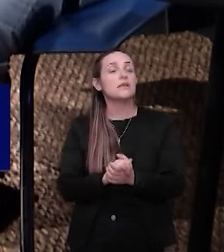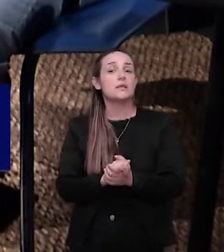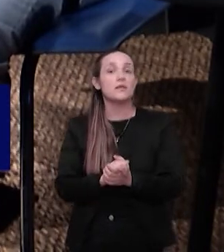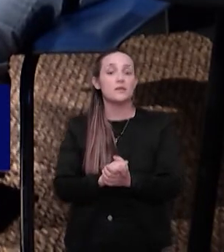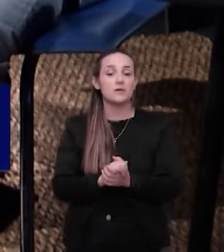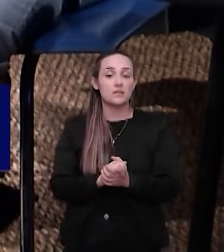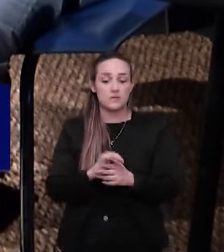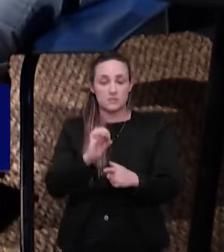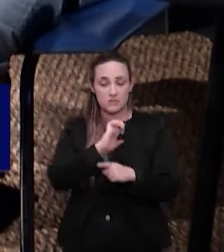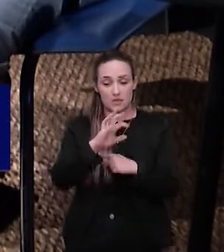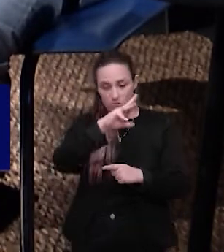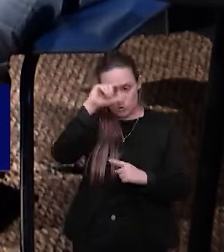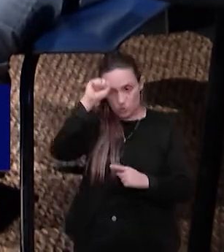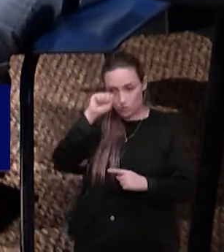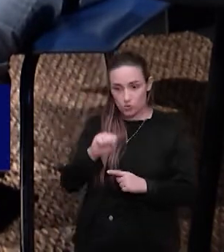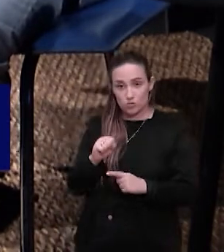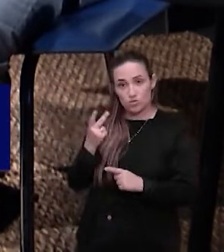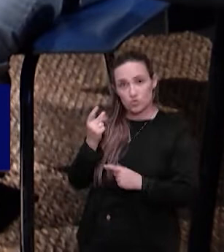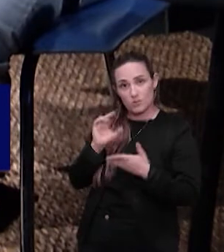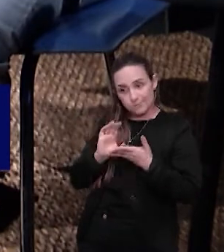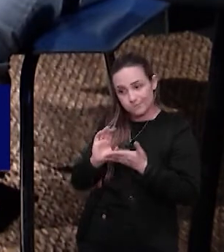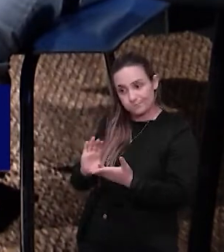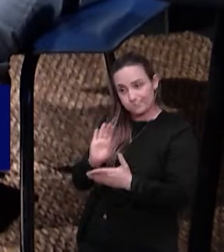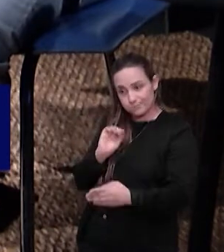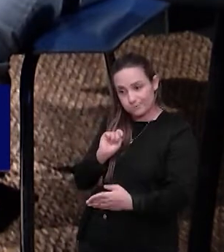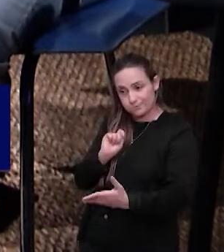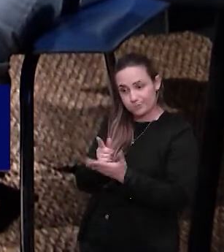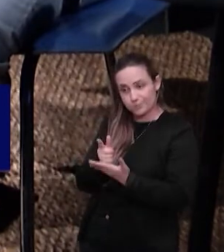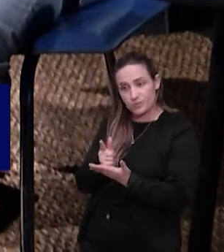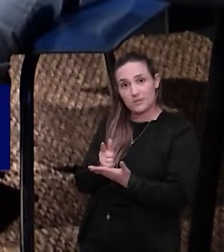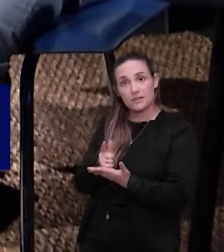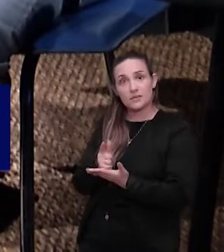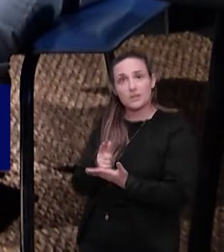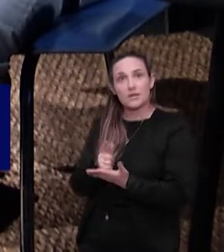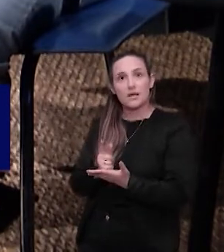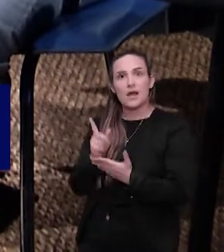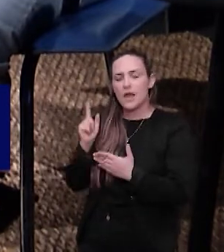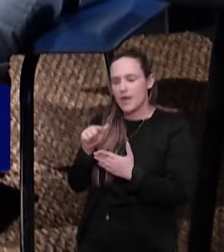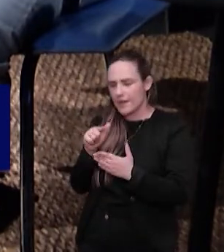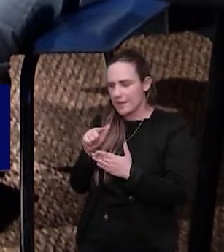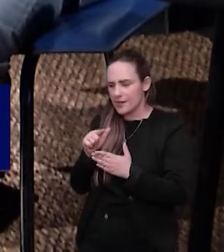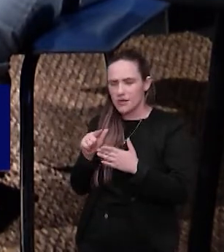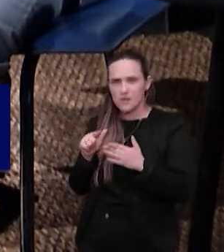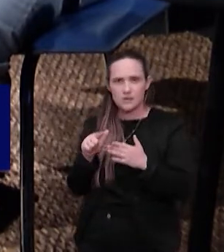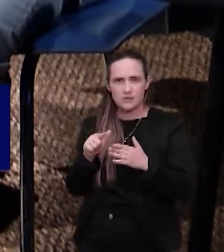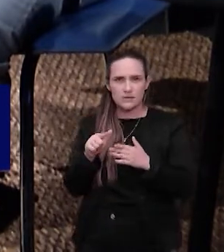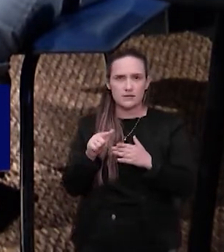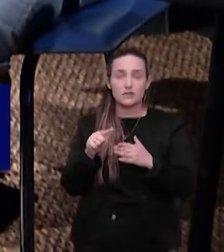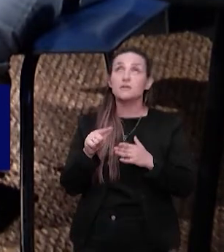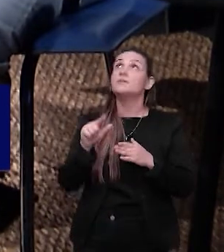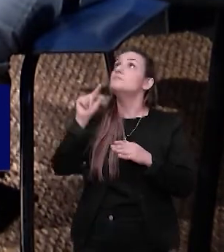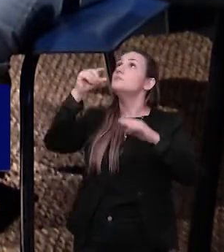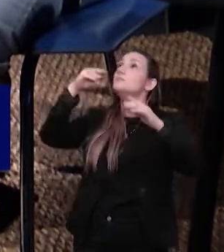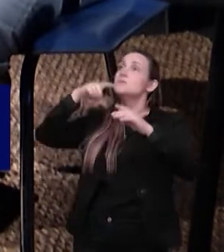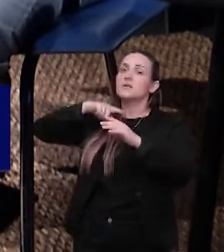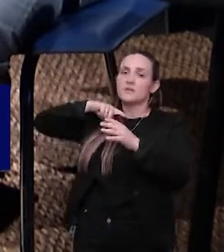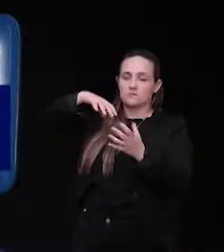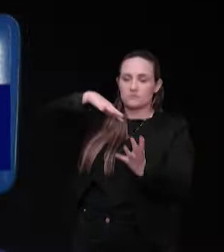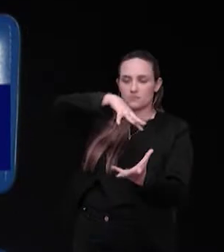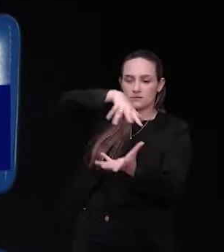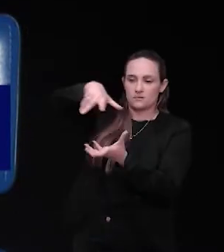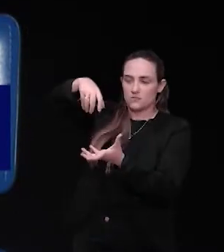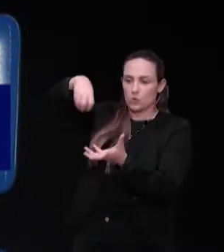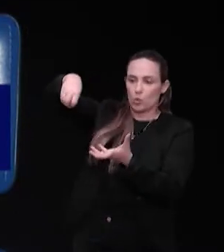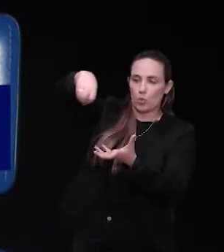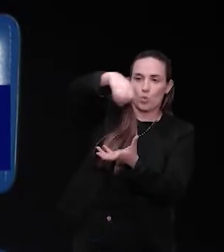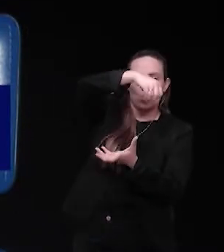do estado de Mato Grosso do Sul no próprio mapeamento hoje por satélite, de um acordo de uma ação minha, que eu fiz lá em São Gabriel com o estado de Mato Grosso do Sul,